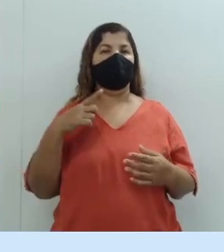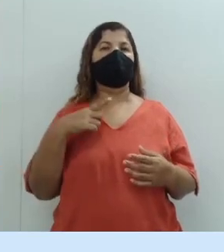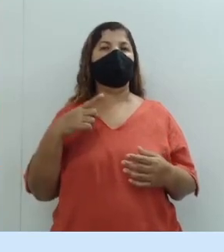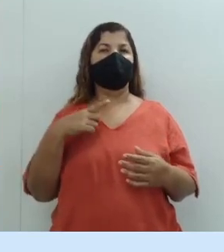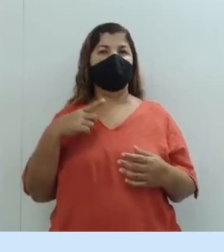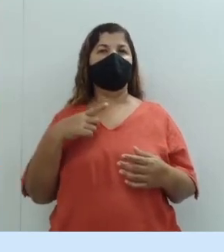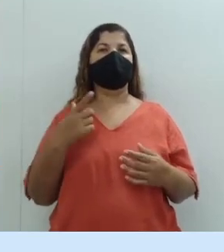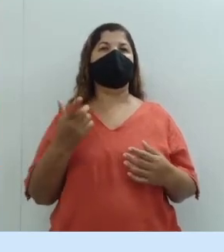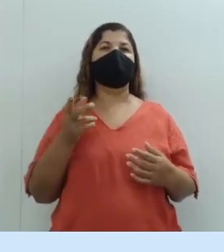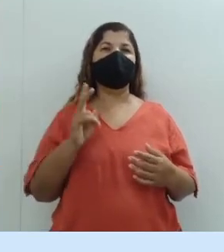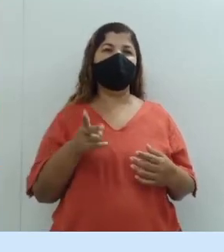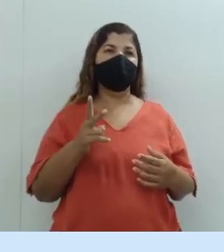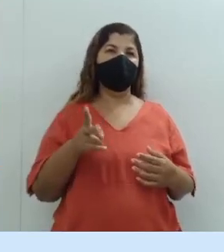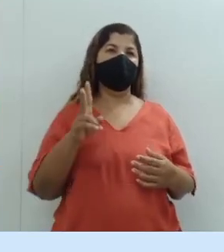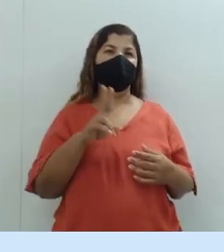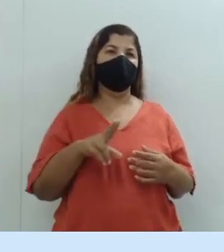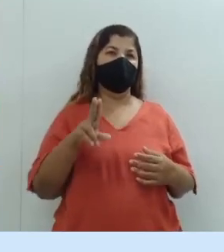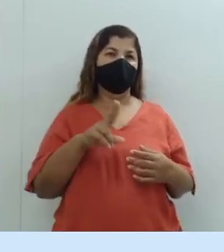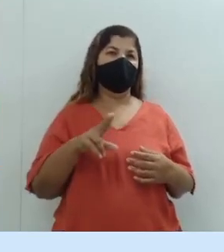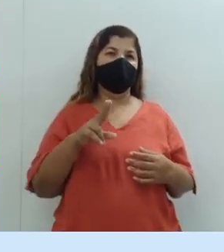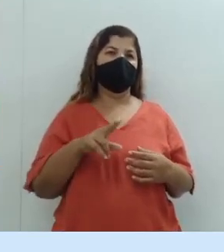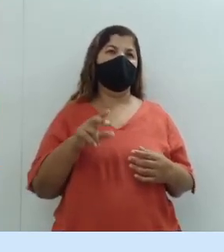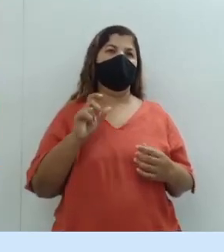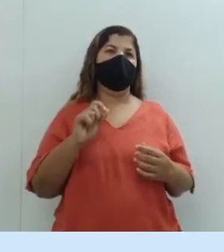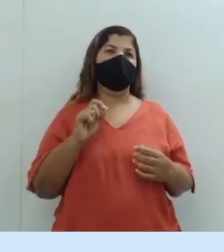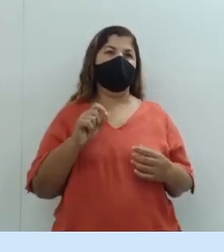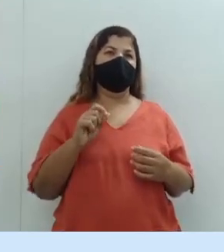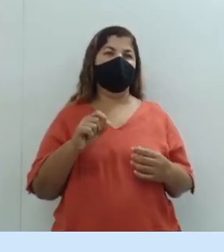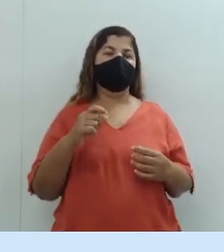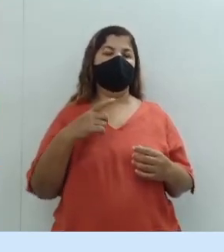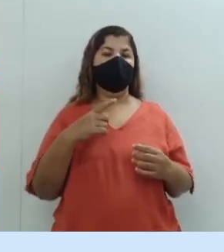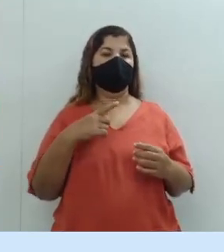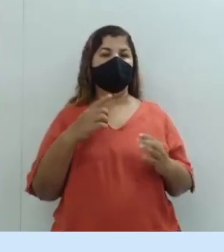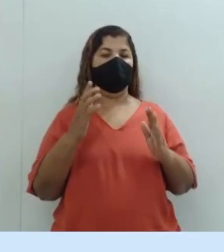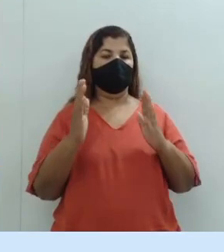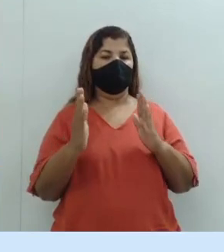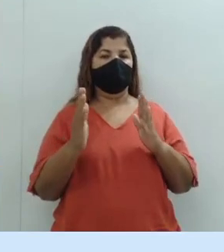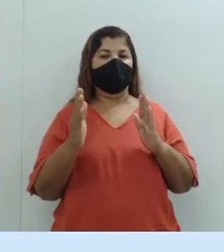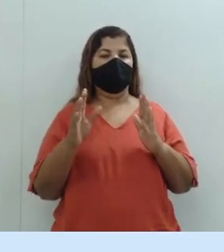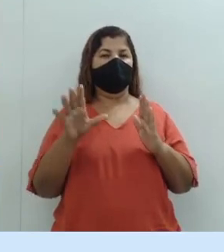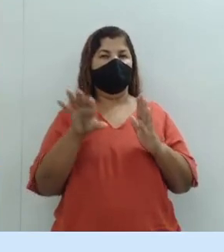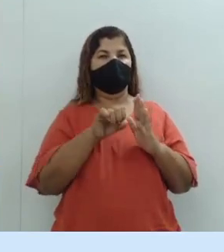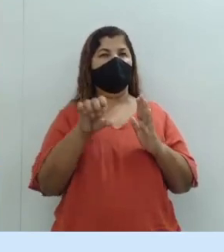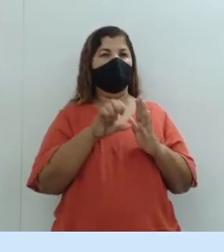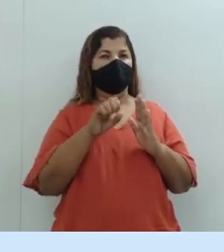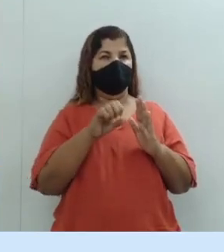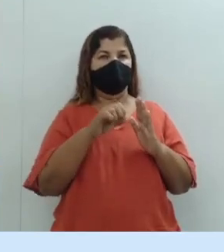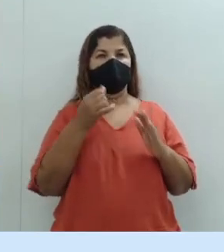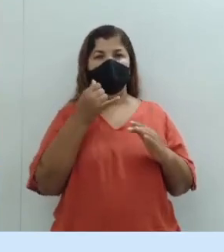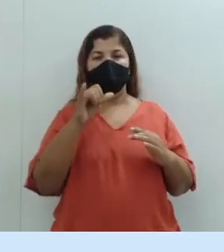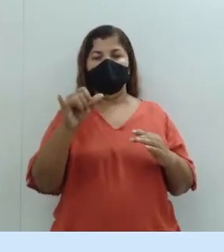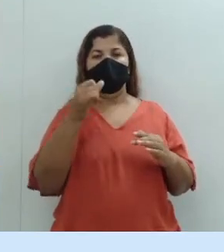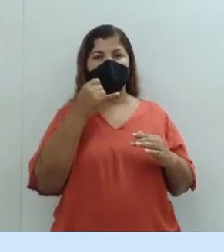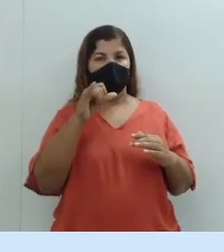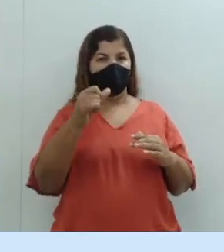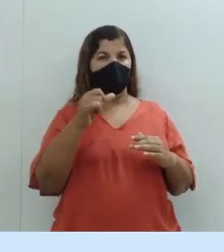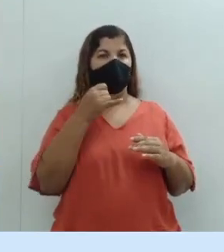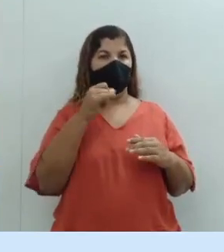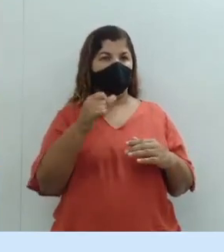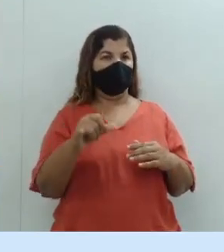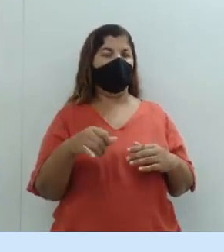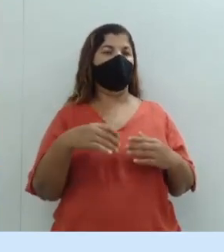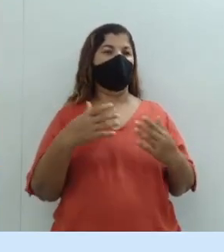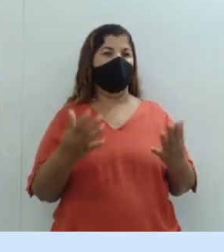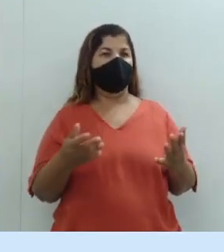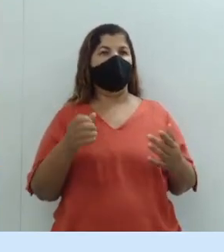exemplo. A resistência elétrica é o quê? É a oposição à passagem de elétrons, né? Então, a corrente elétrica que passa por um condutor, se